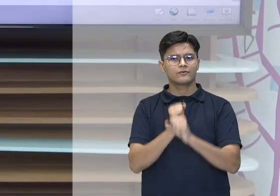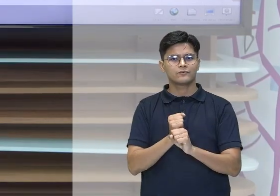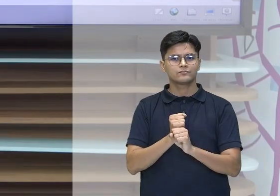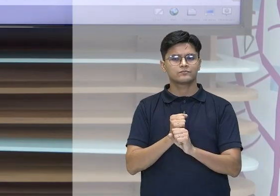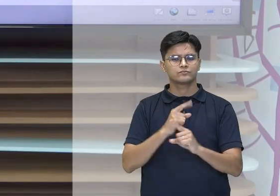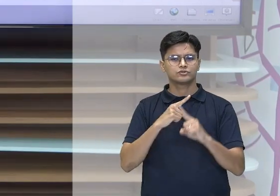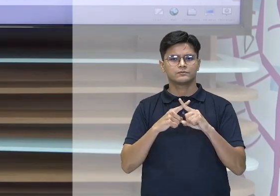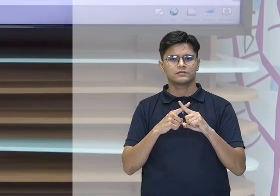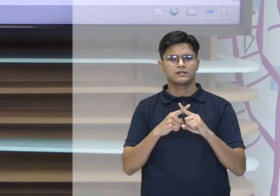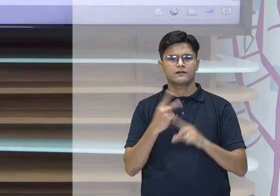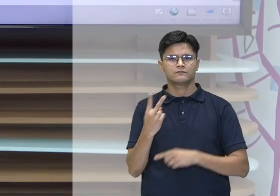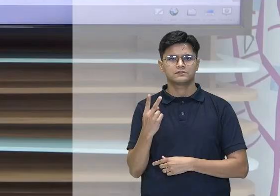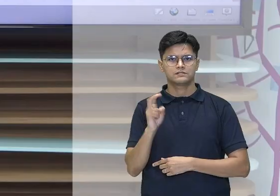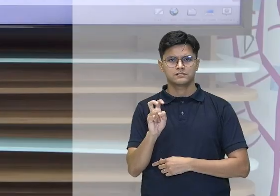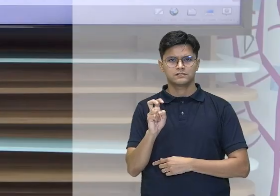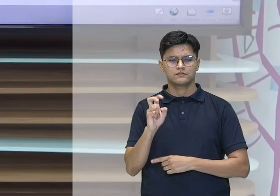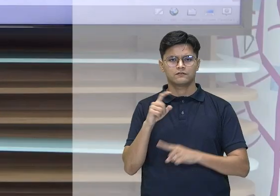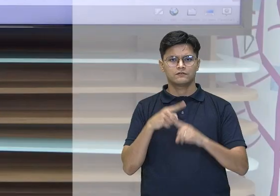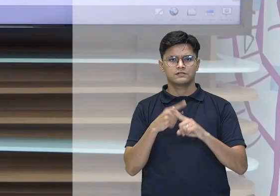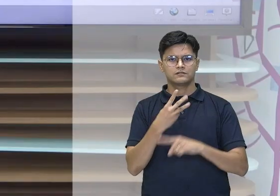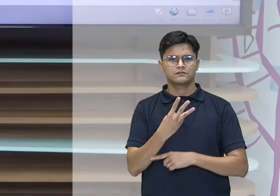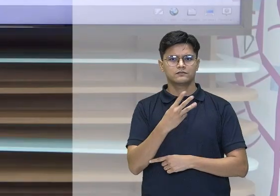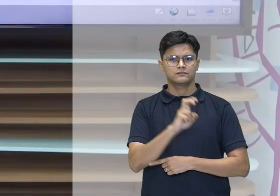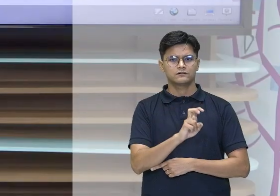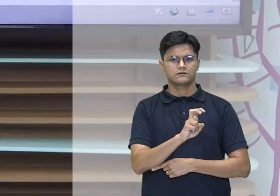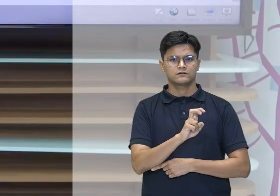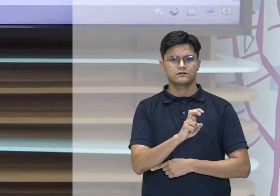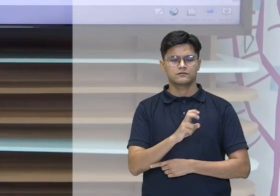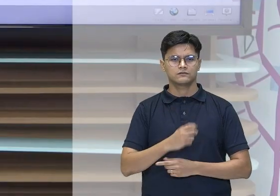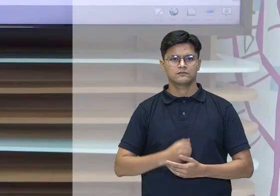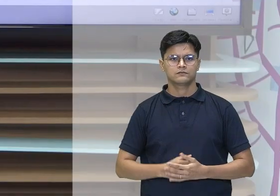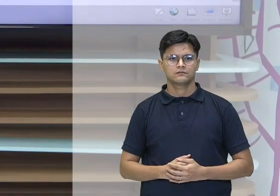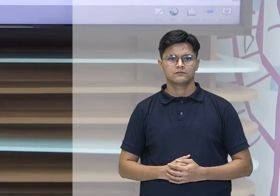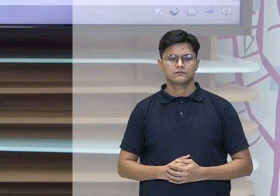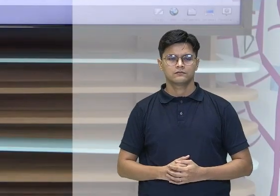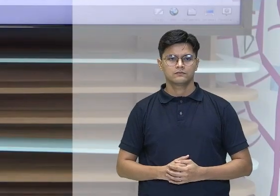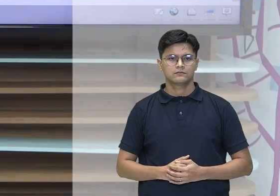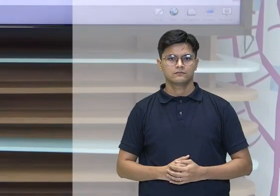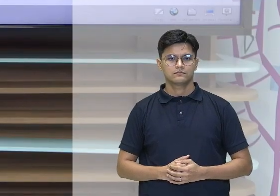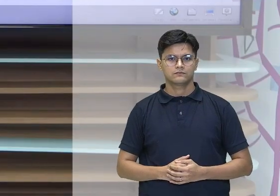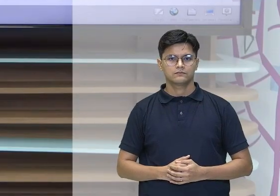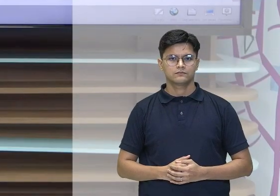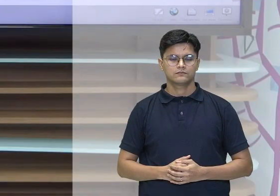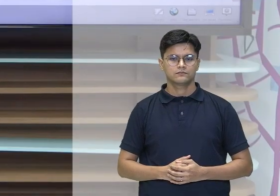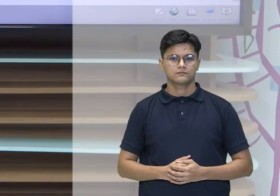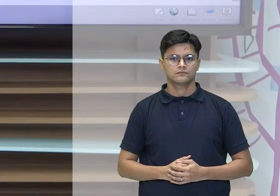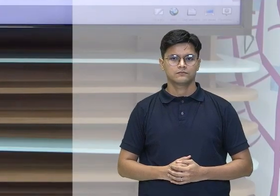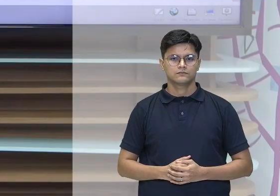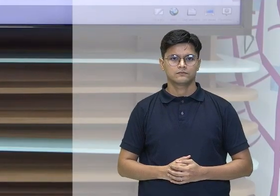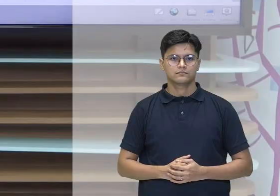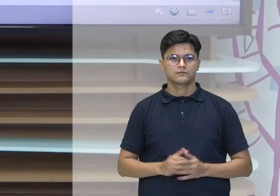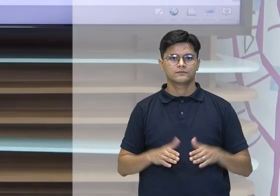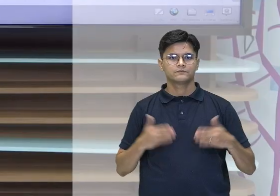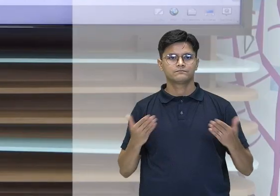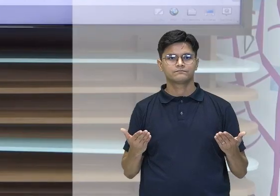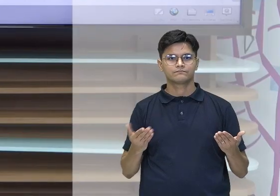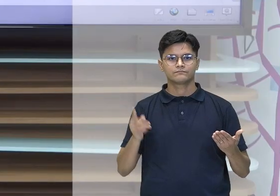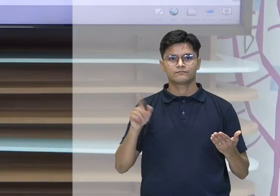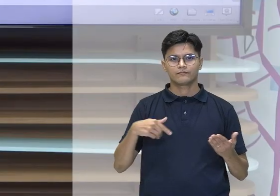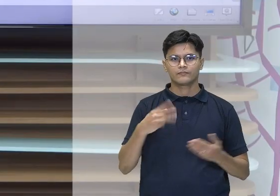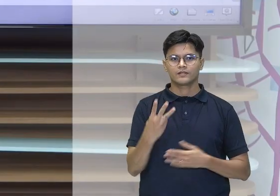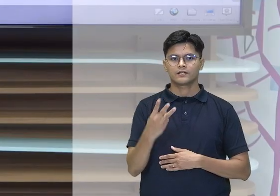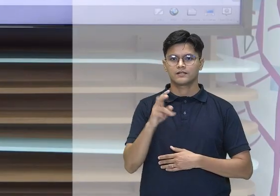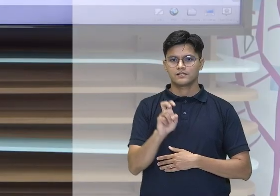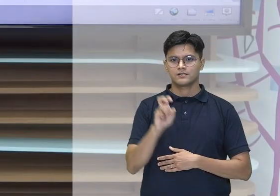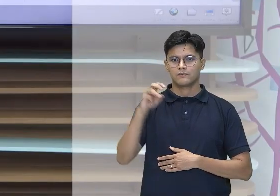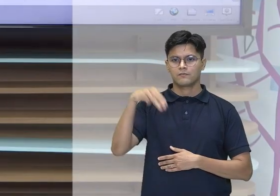35, ok? Já que para cada 1 minuto, né, corresponde a 35 metros andados ali,